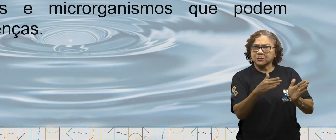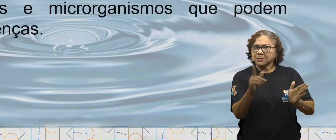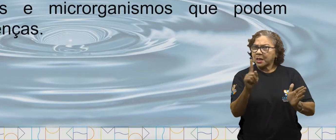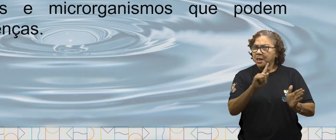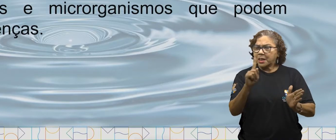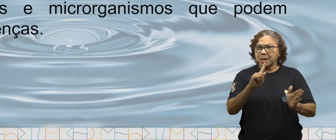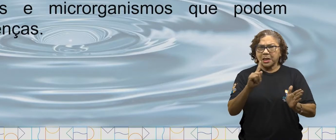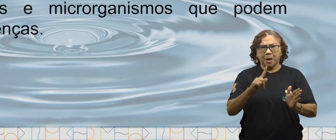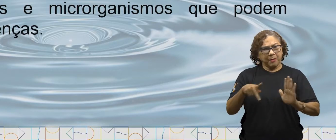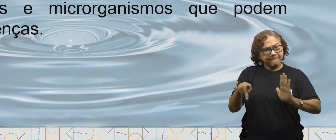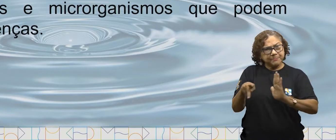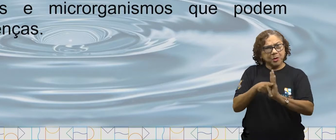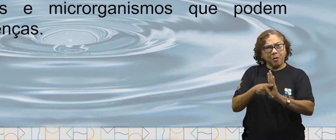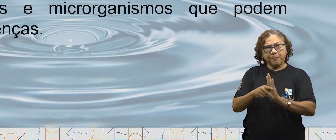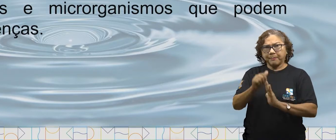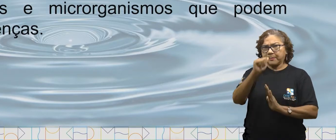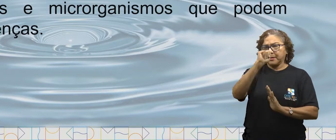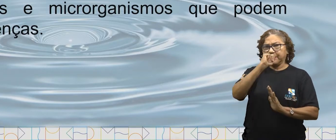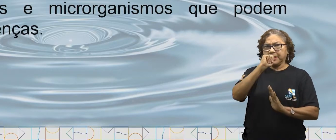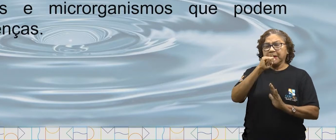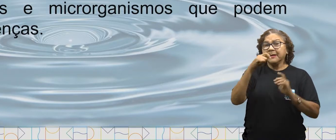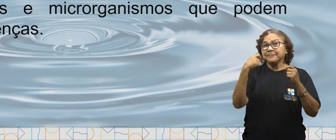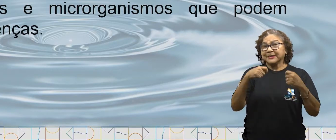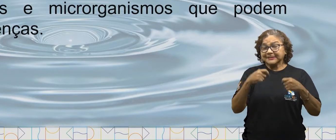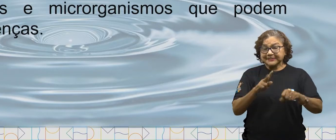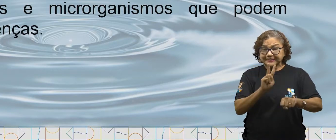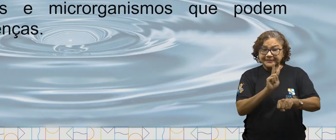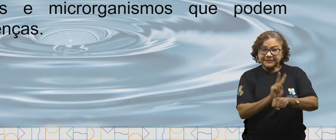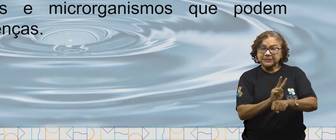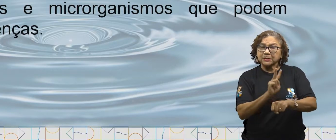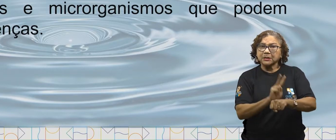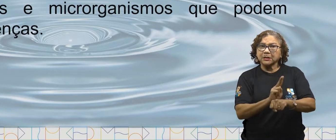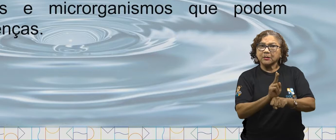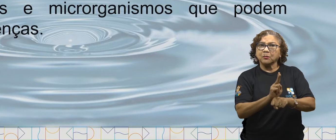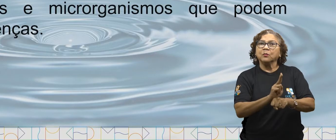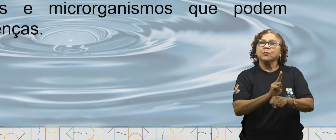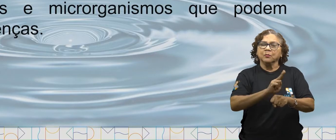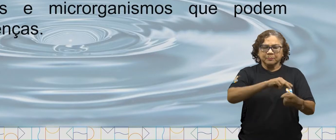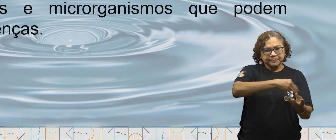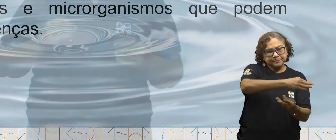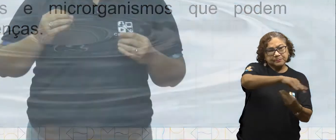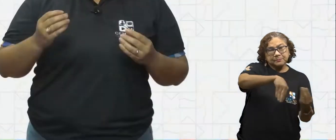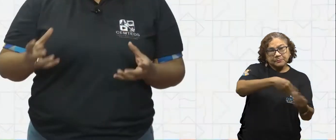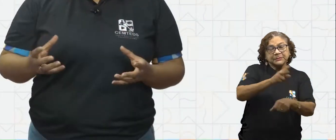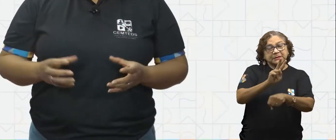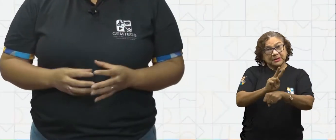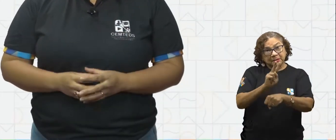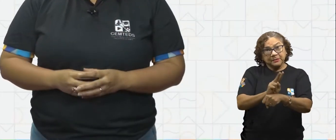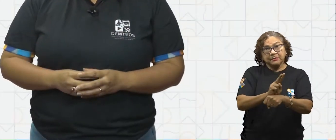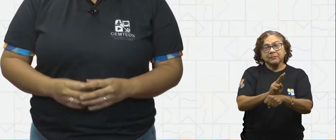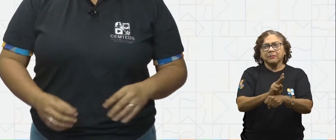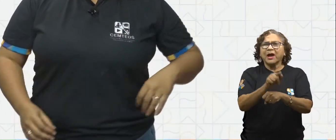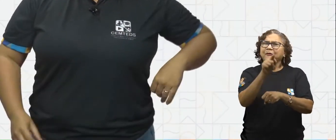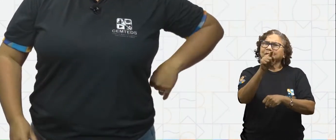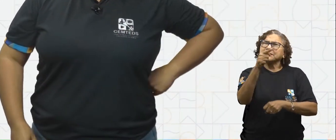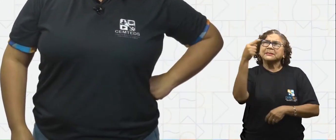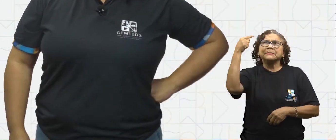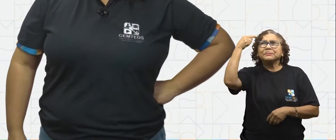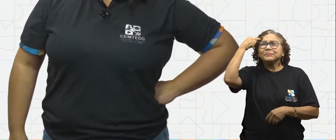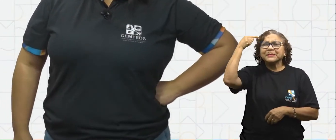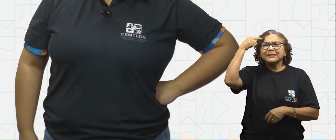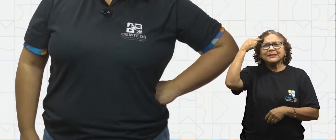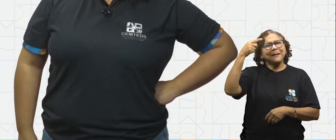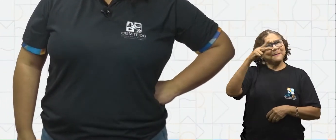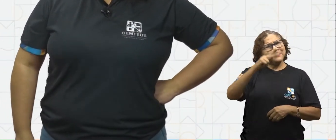são potáveis, já que precisam passar por tratamentos para se tornarem próprias para o consumo. Você pode pensar,